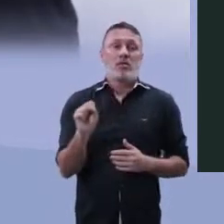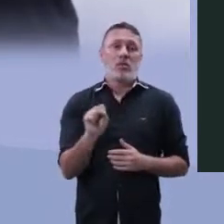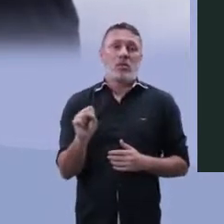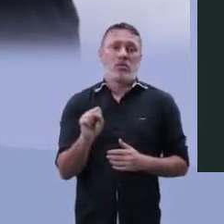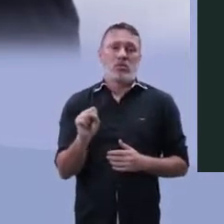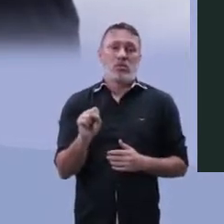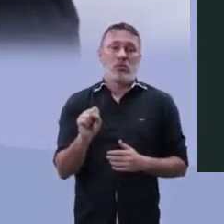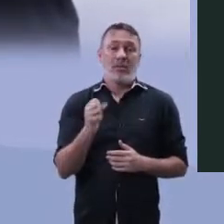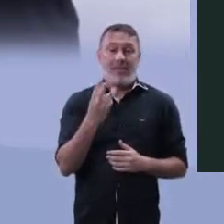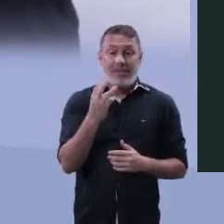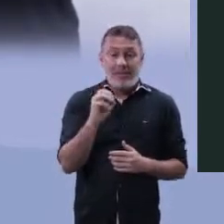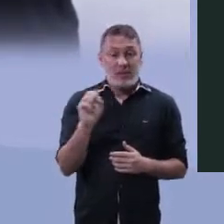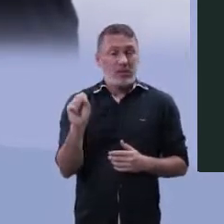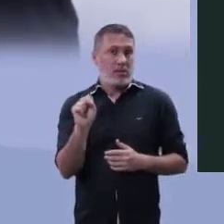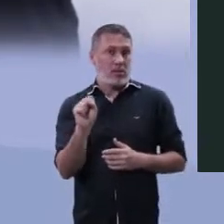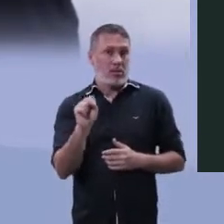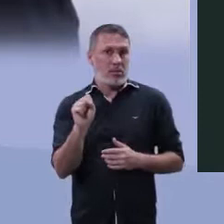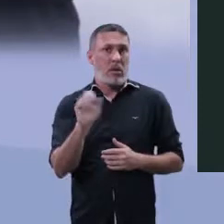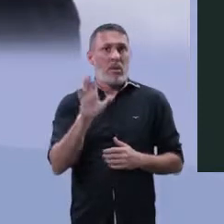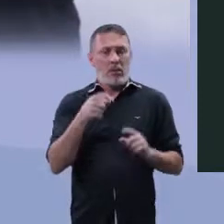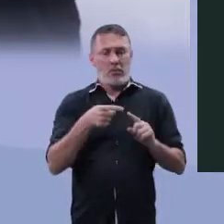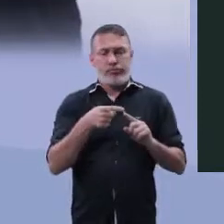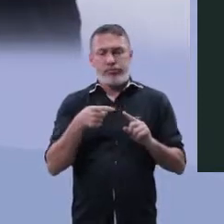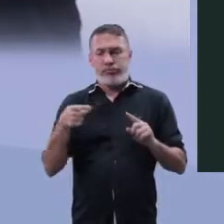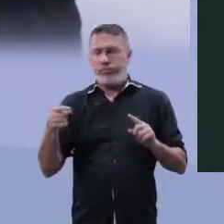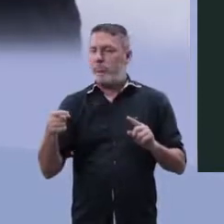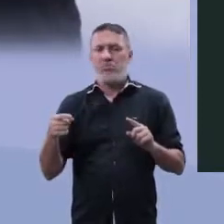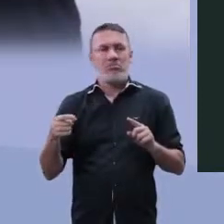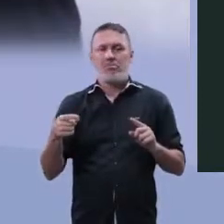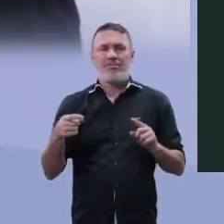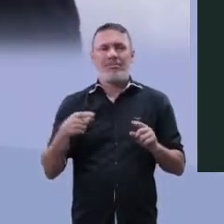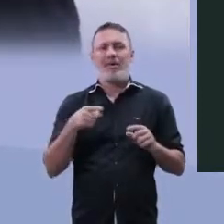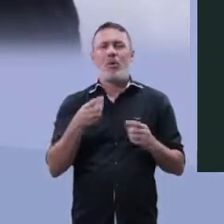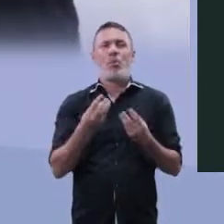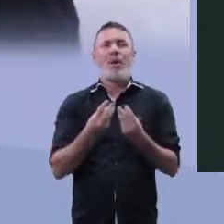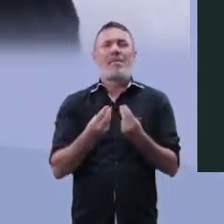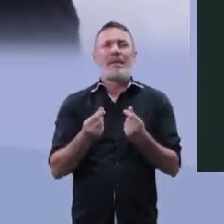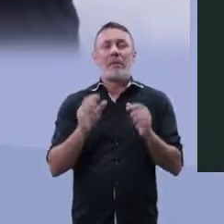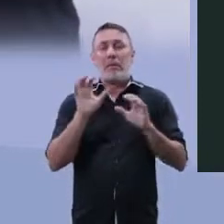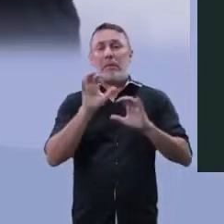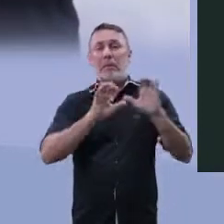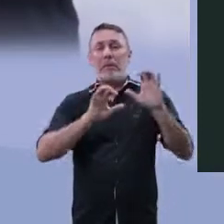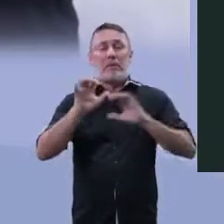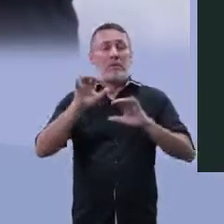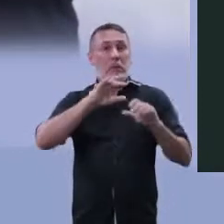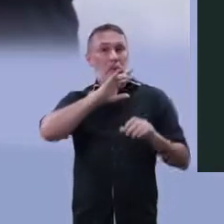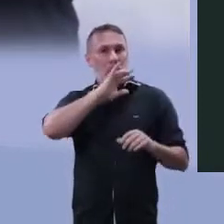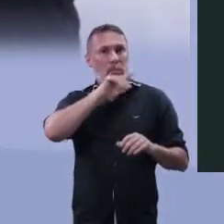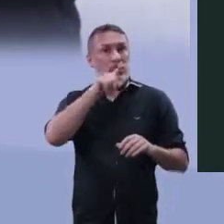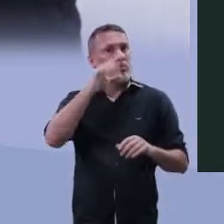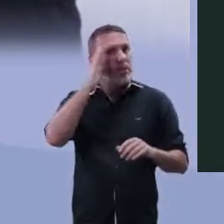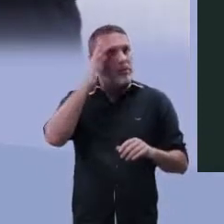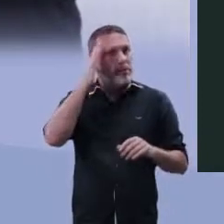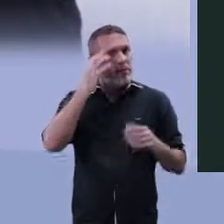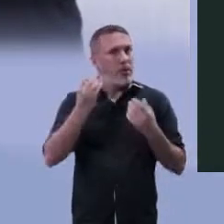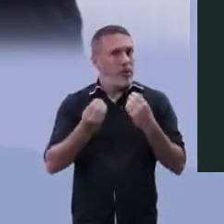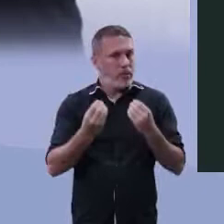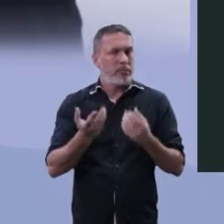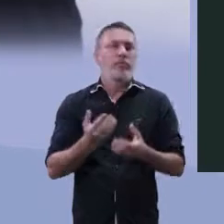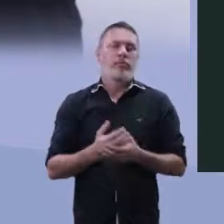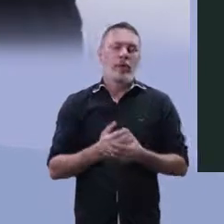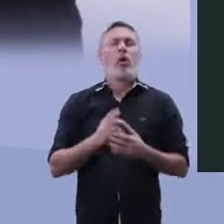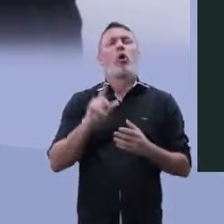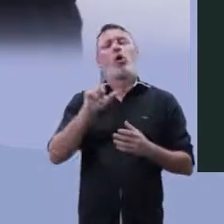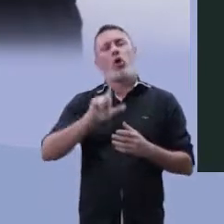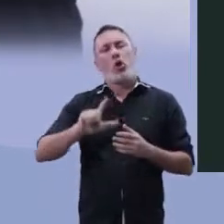30 segundos, um minuto no máximo, mas a qualidade era baixíssima, porque não conseguia carregar